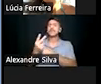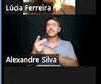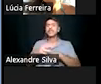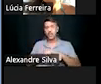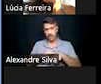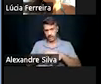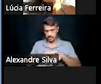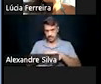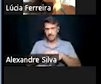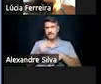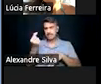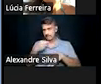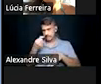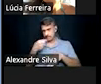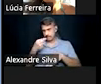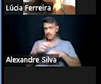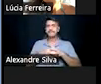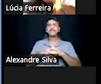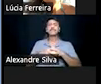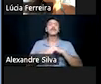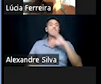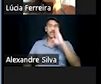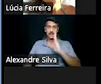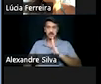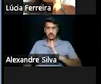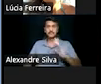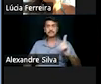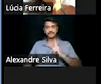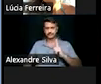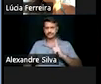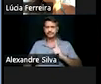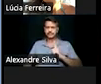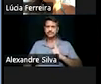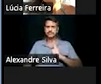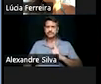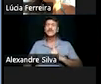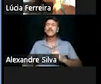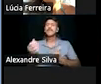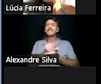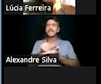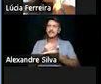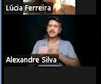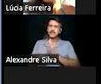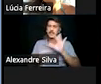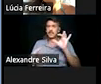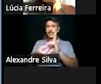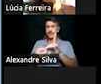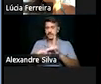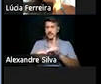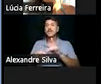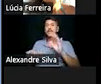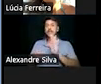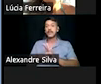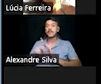doenças, gripes. No Brasil, nós temos essa coisa da farmacologia associada com a paleontologia lá no